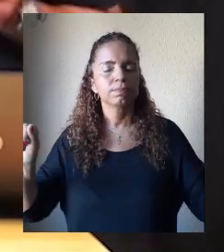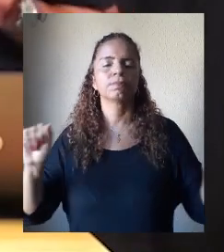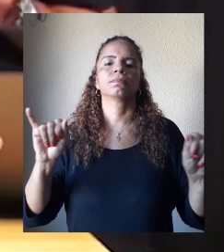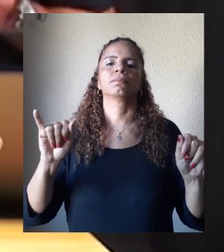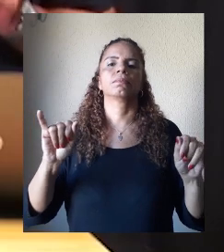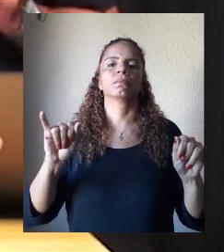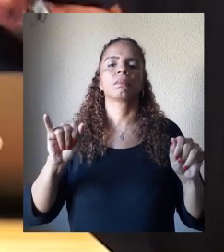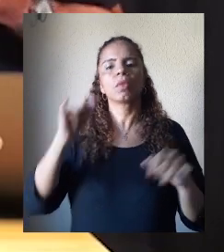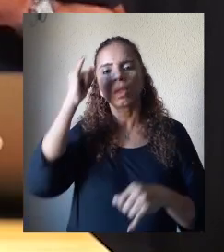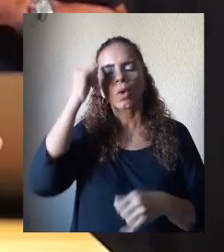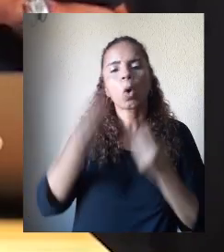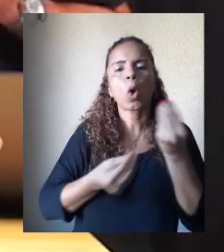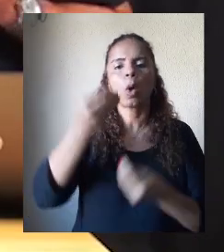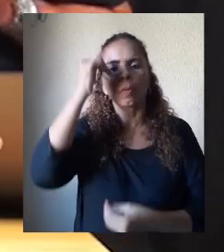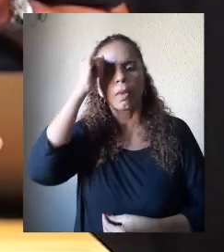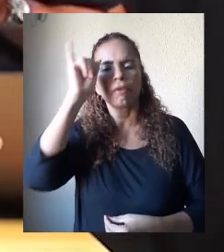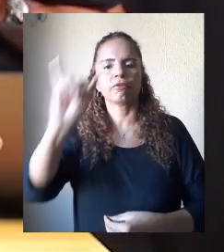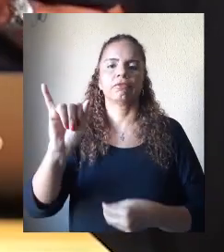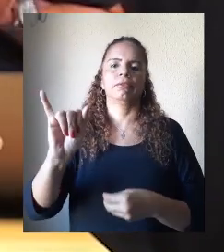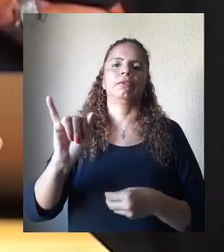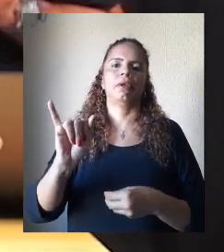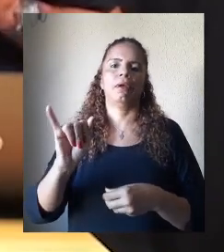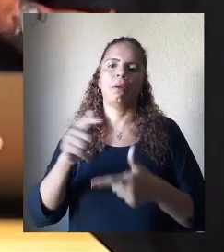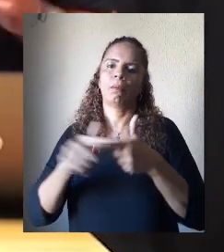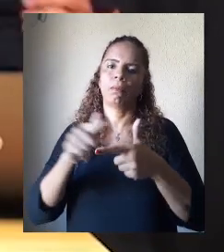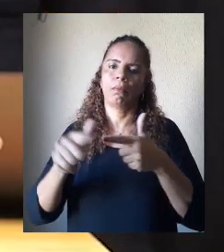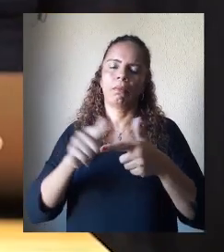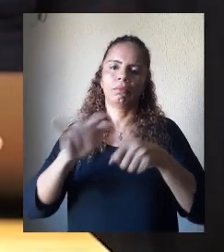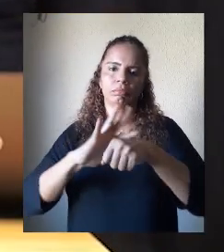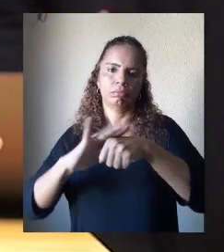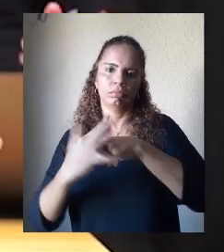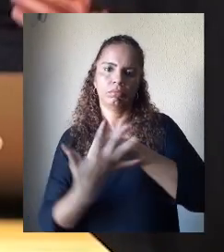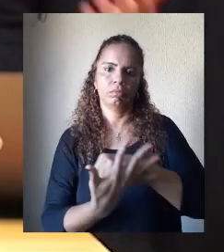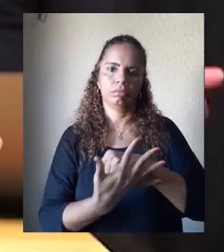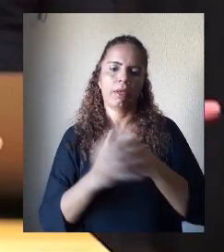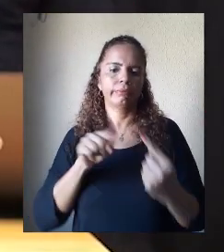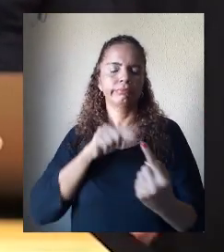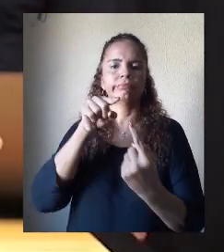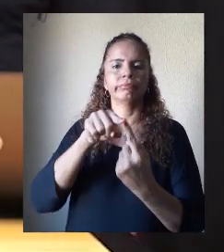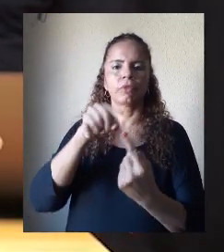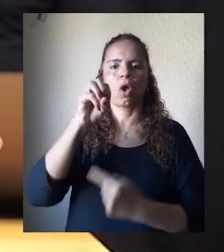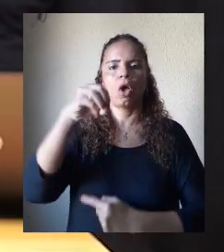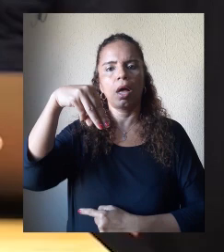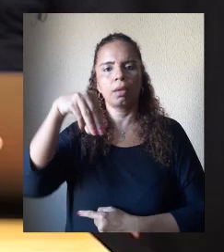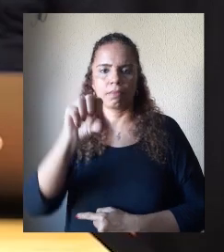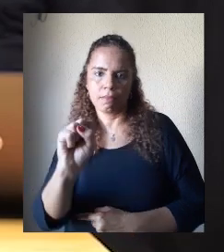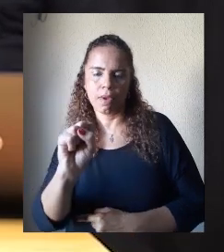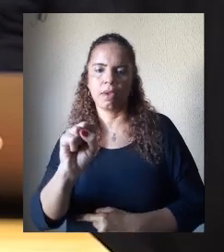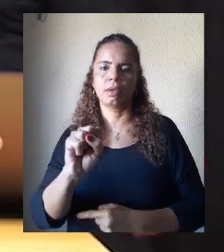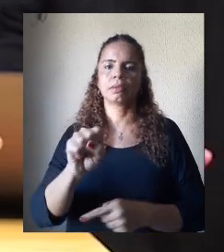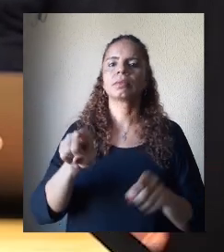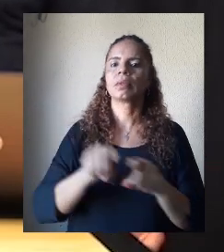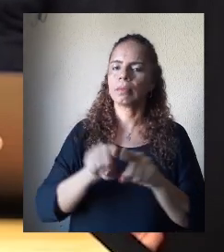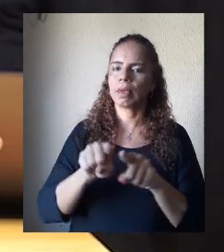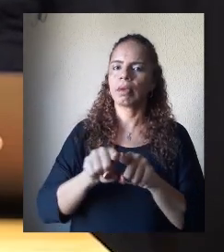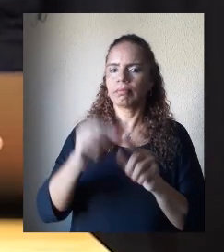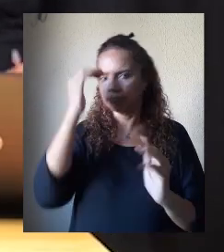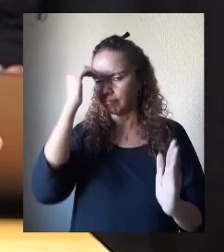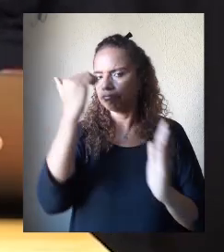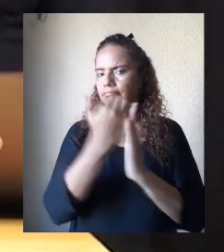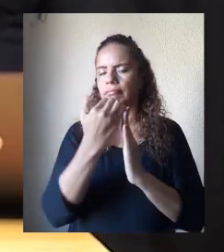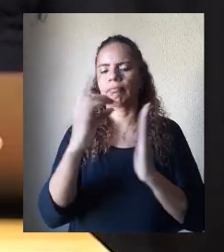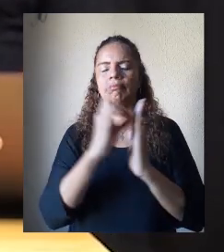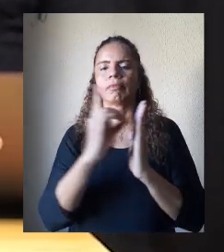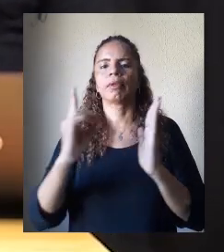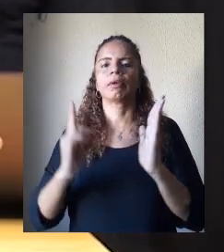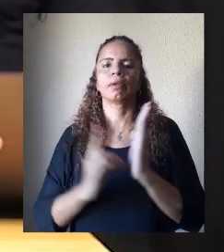medidas preventivas dadas pela Organização Mundial da Saúde, considerando também o estado de emergência decretado pelo governo do estado de